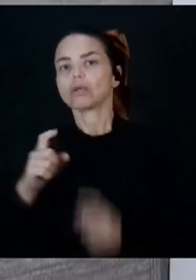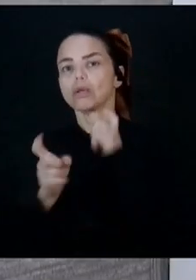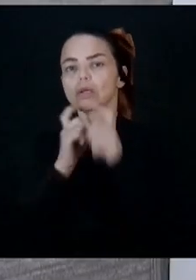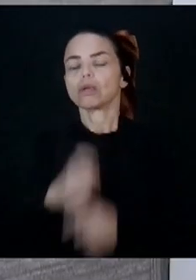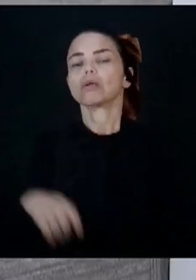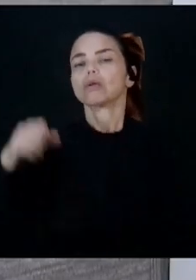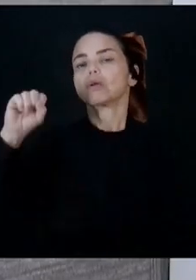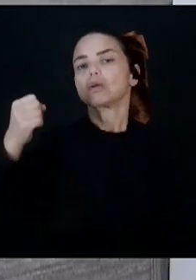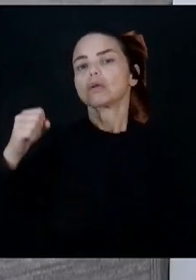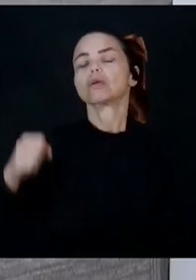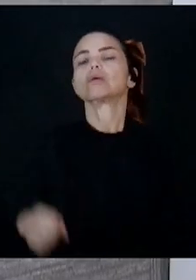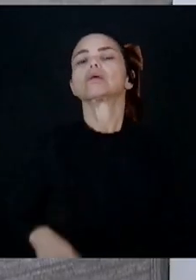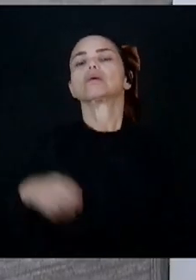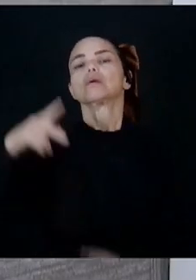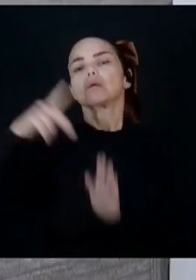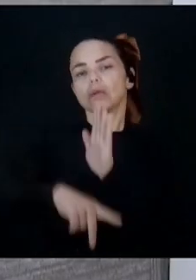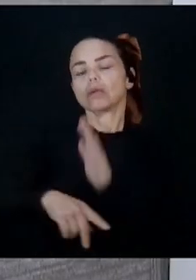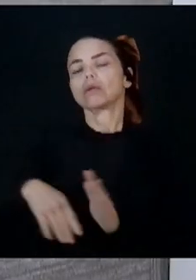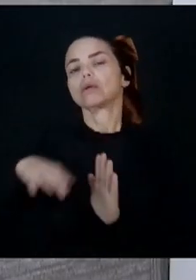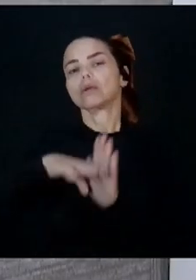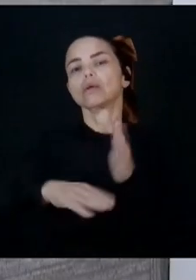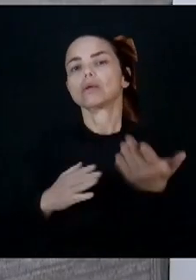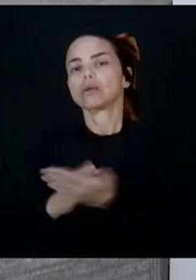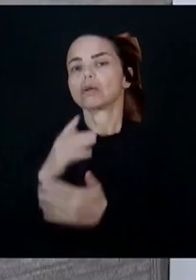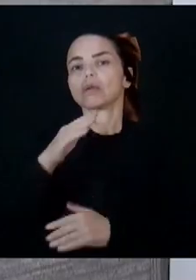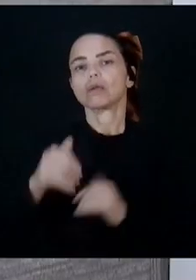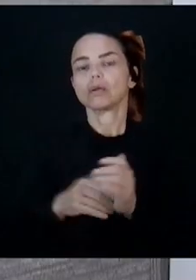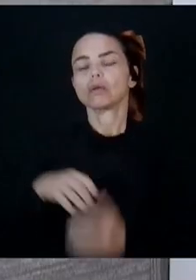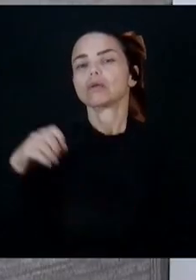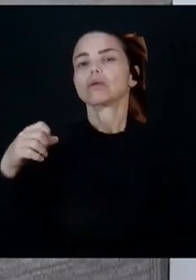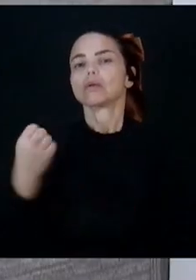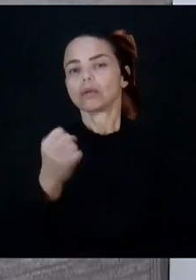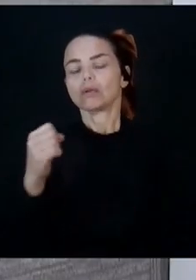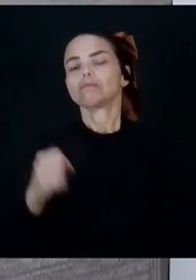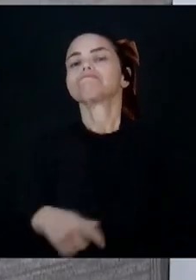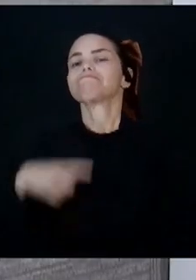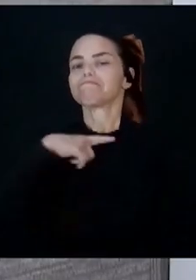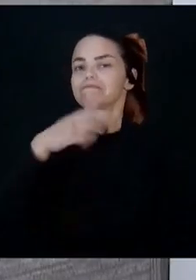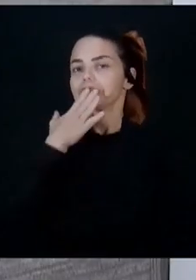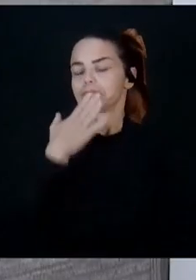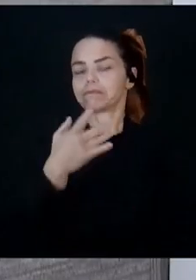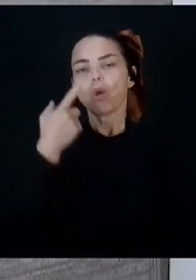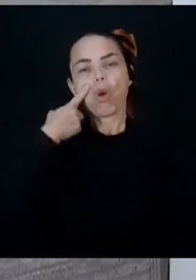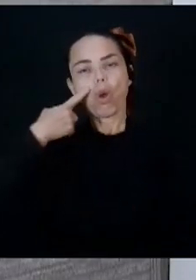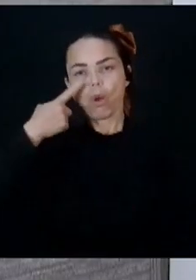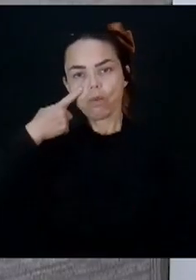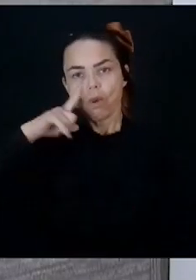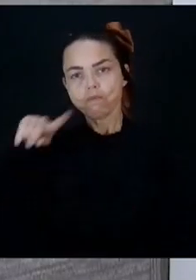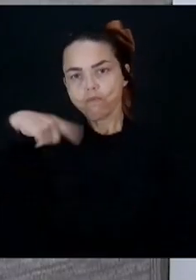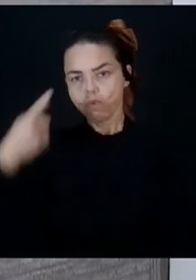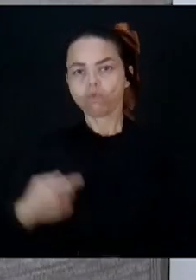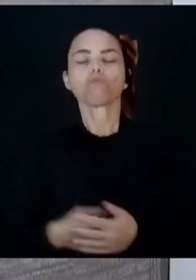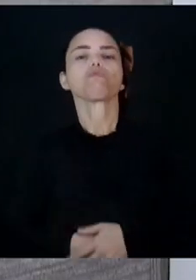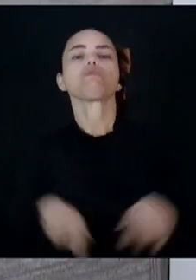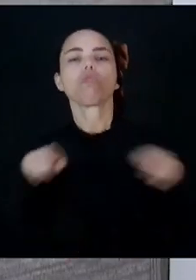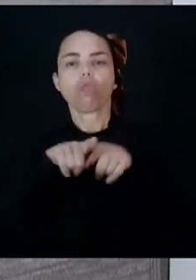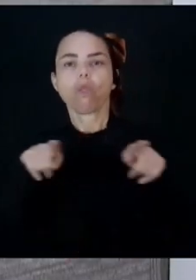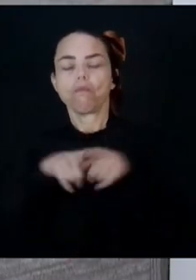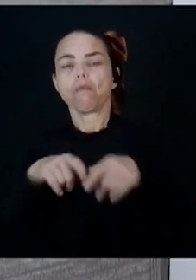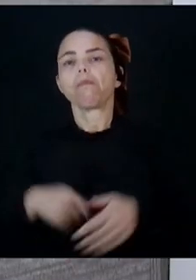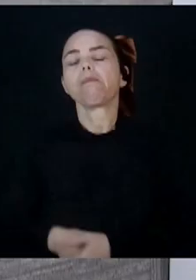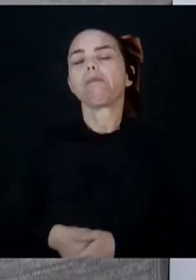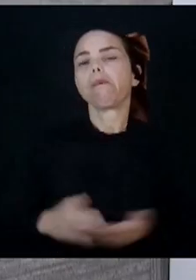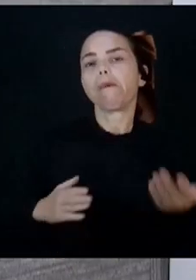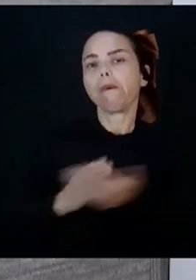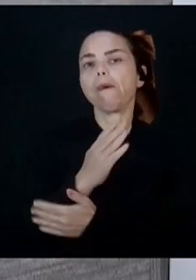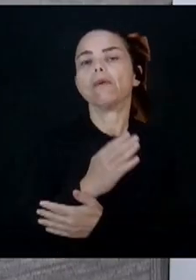em pauta. Todos foram aprovados, exceto o item 8, que houve um pedido de vista. Também foi aprovado, entre